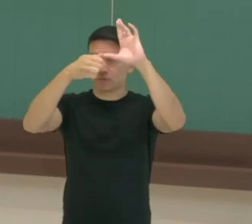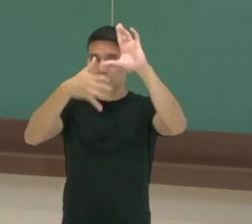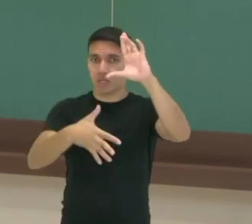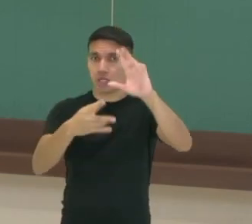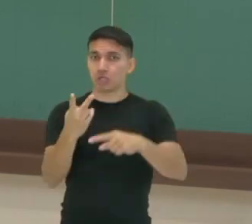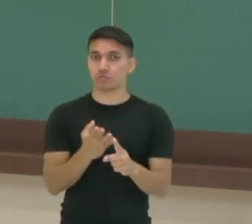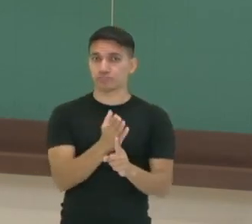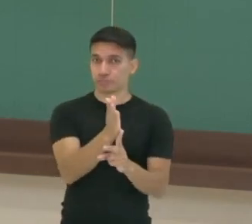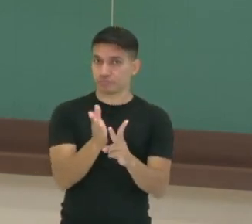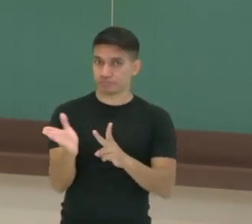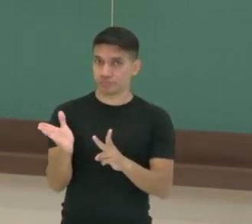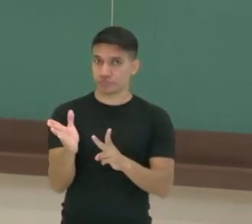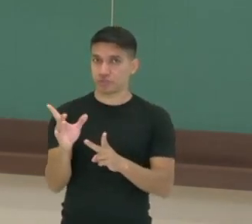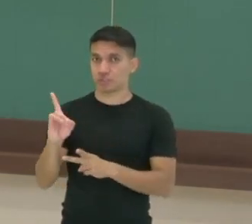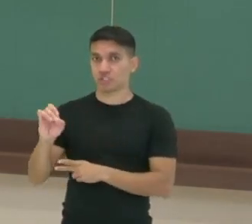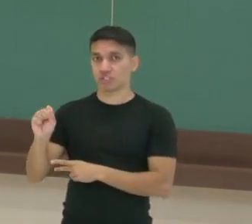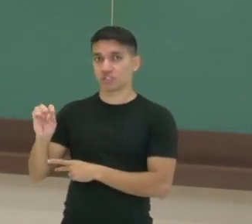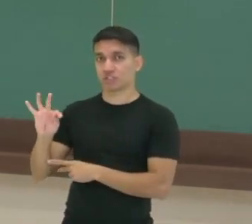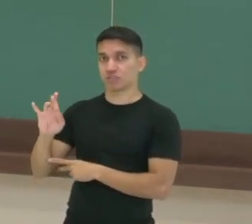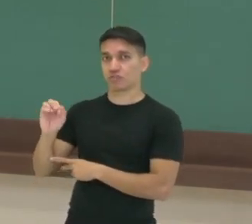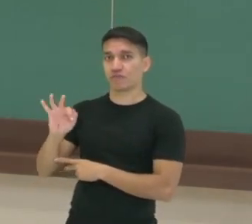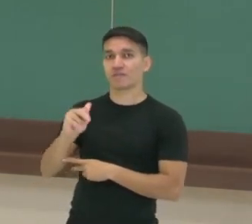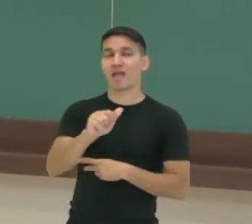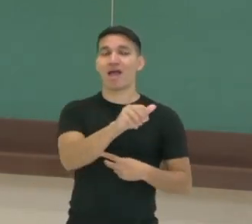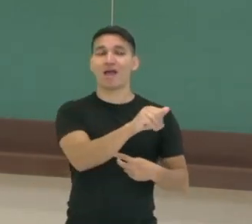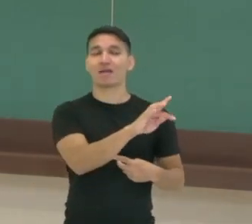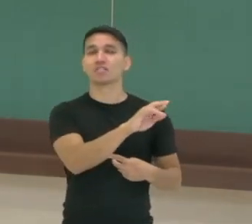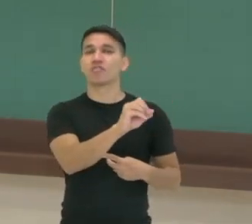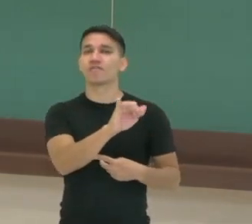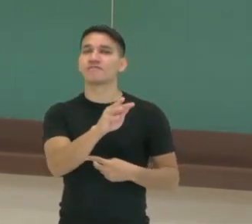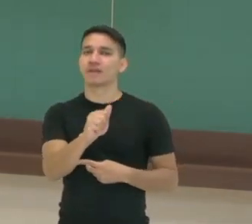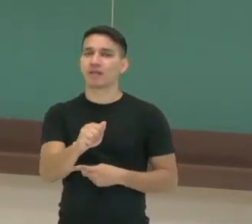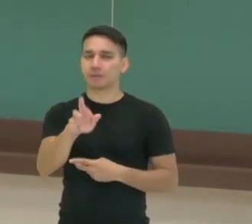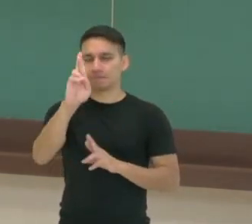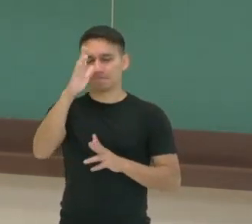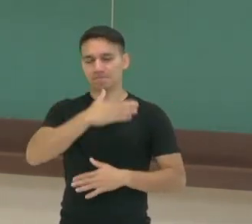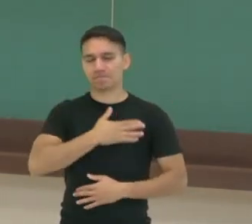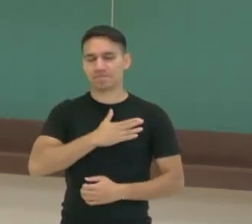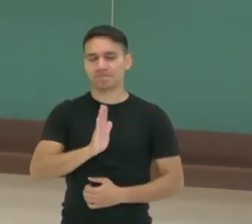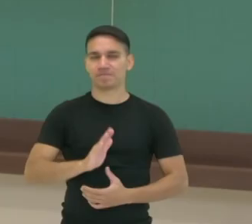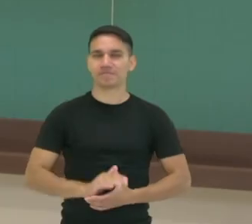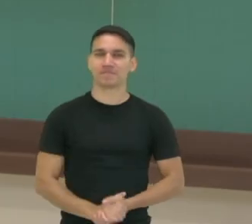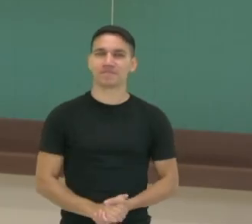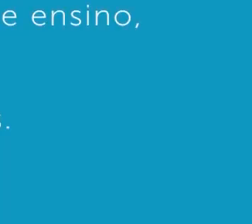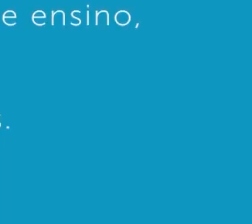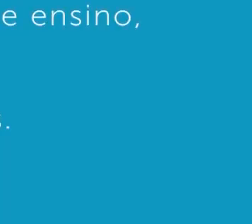tipos, a distrofia e a atrofia. Espero que vocês tenham gostado e até breve.